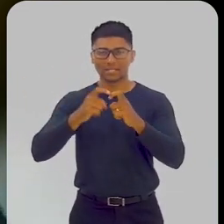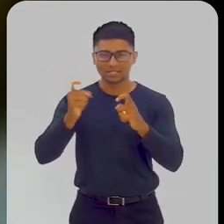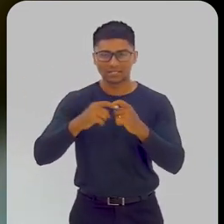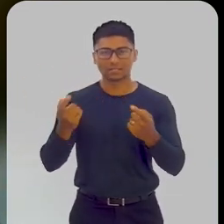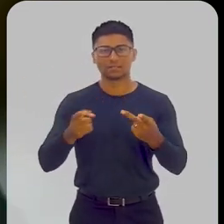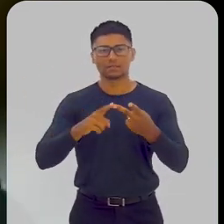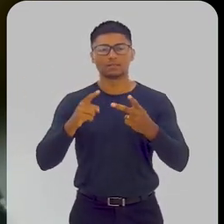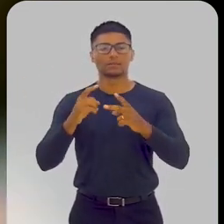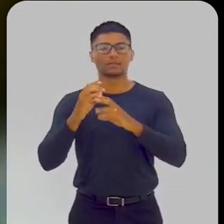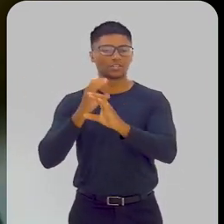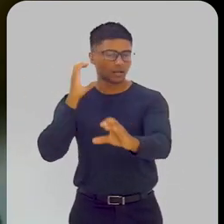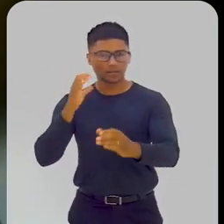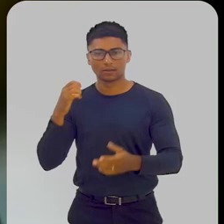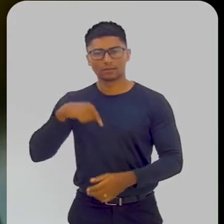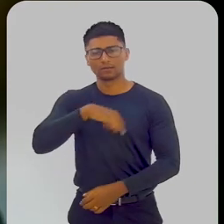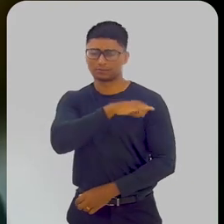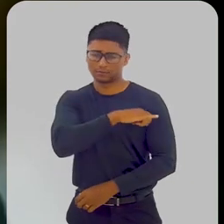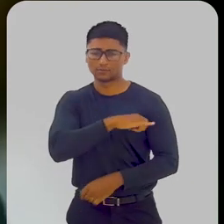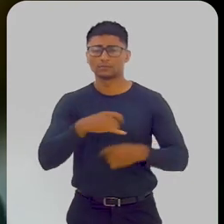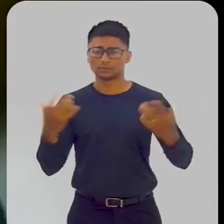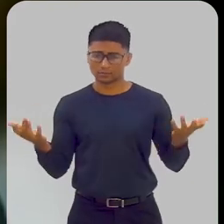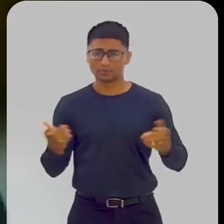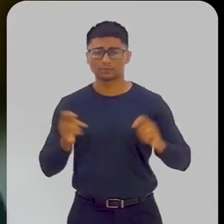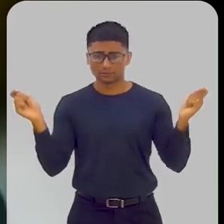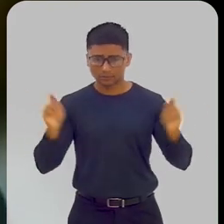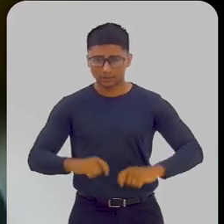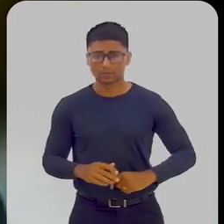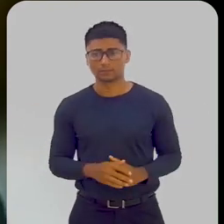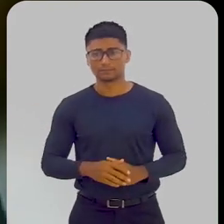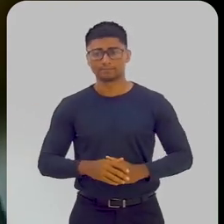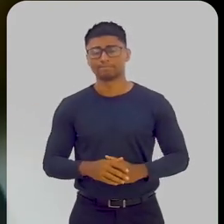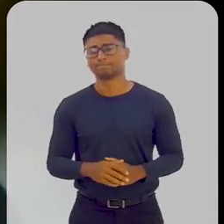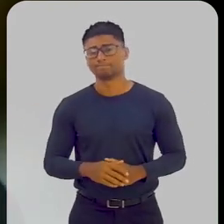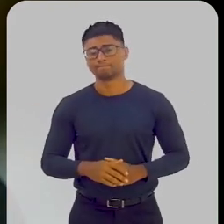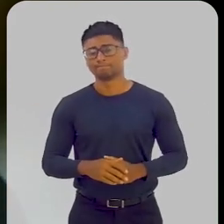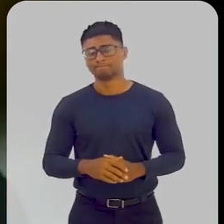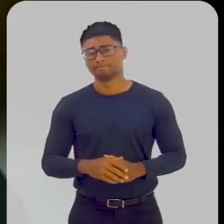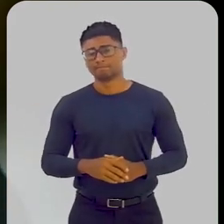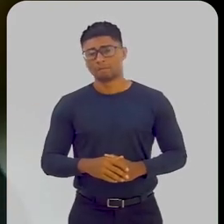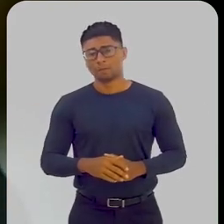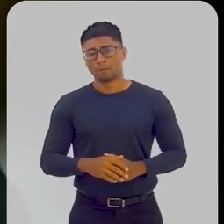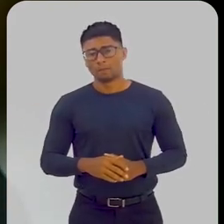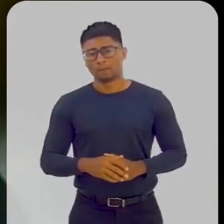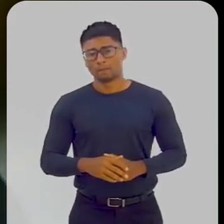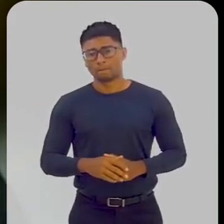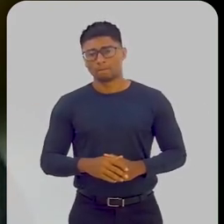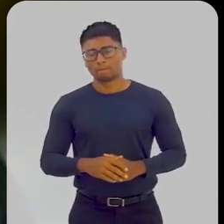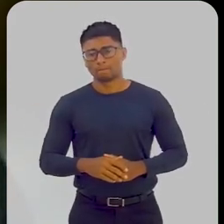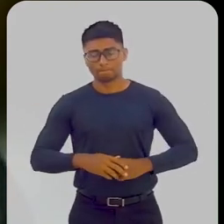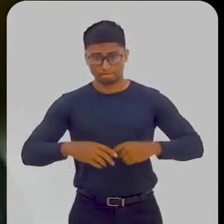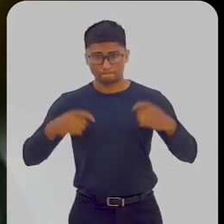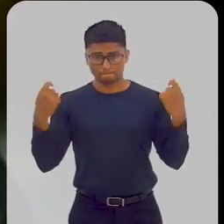medicina, de engenharia, seja do que for, para o Rio de Janeiro. Nós temos que recuperar toda